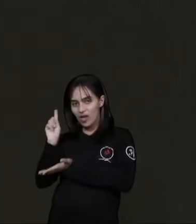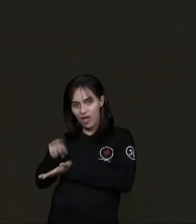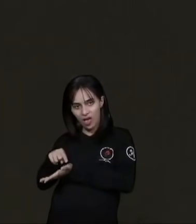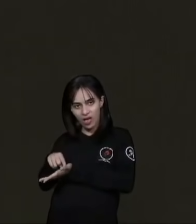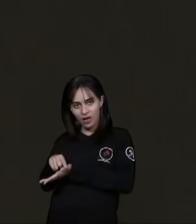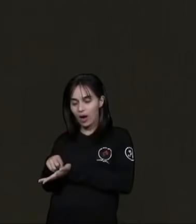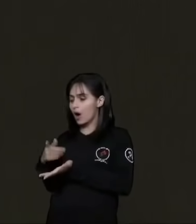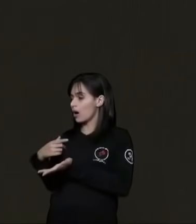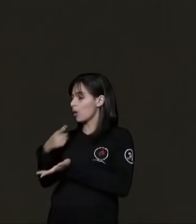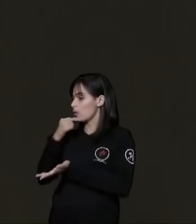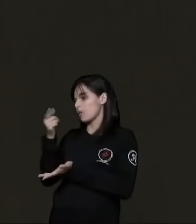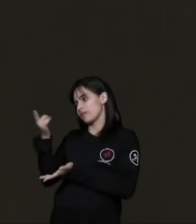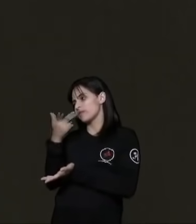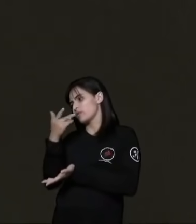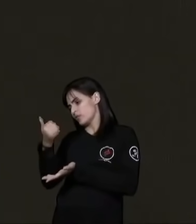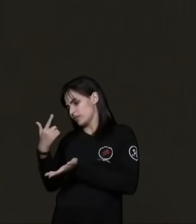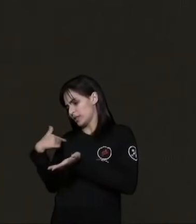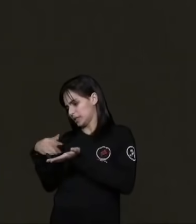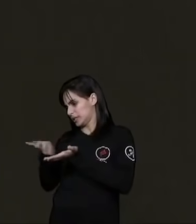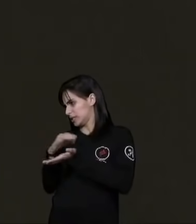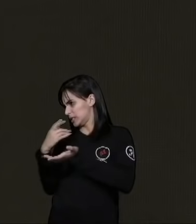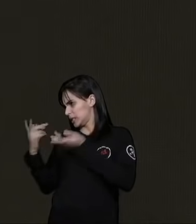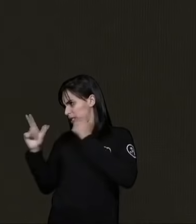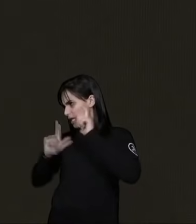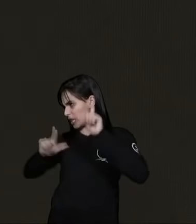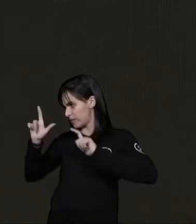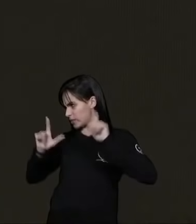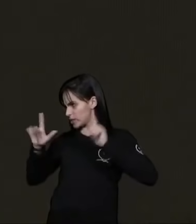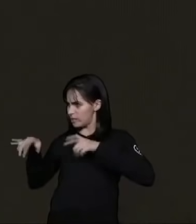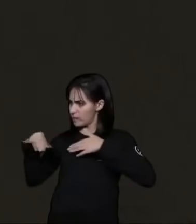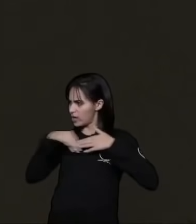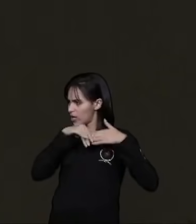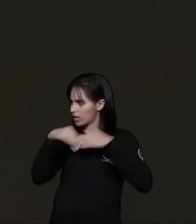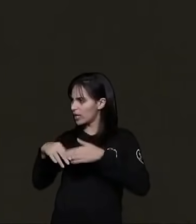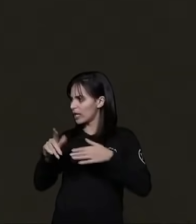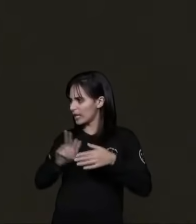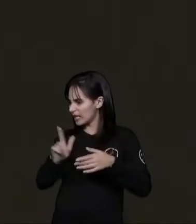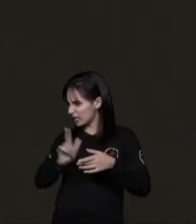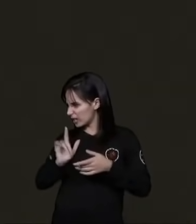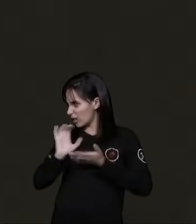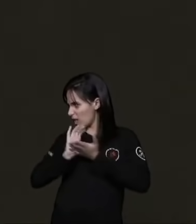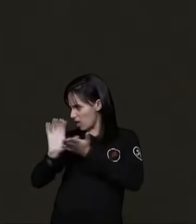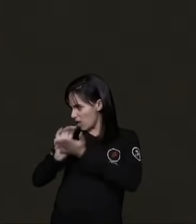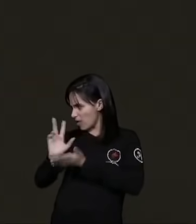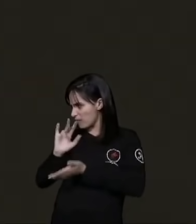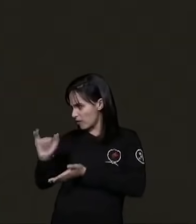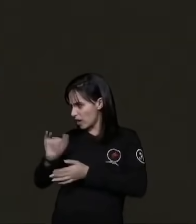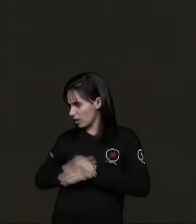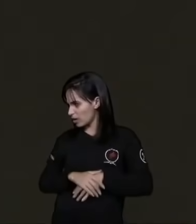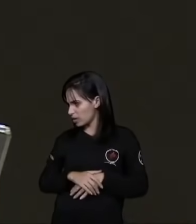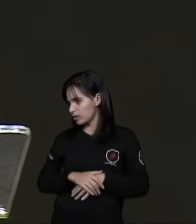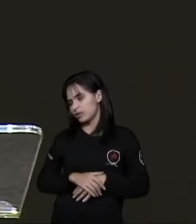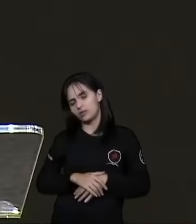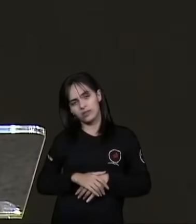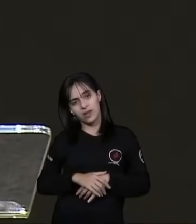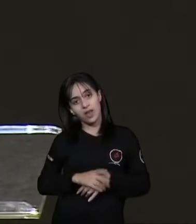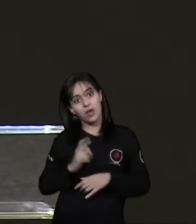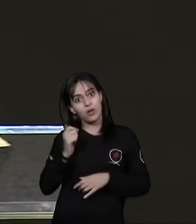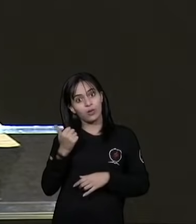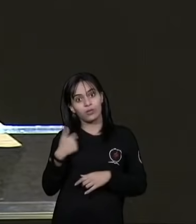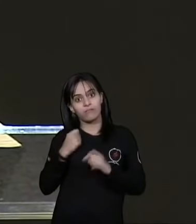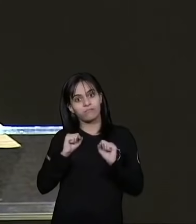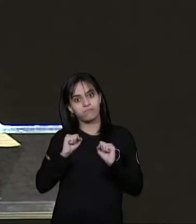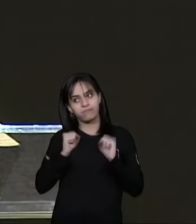olha aqui olha o homem falou aí tem aqui ó você vai para um programa de televisão olha vai ter recurso meu irmão eu quase tive um surto